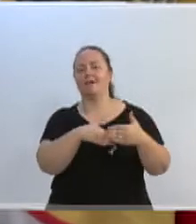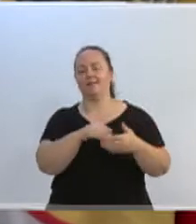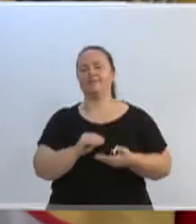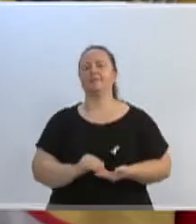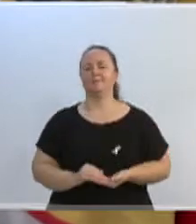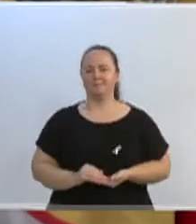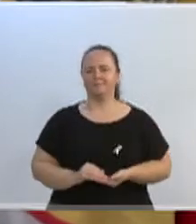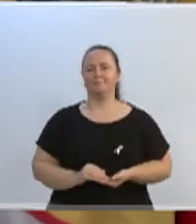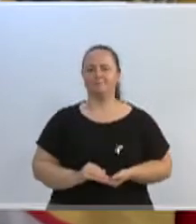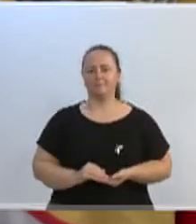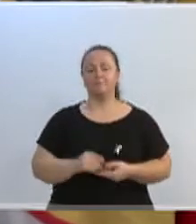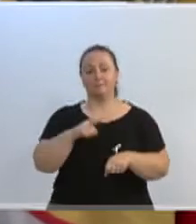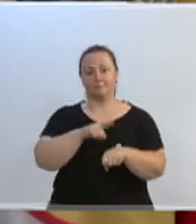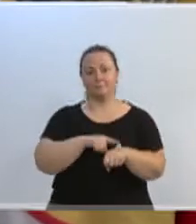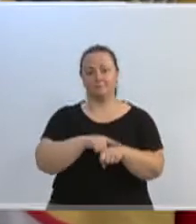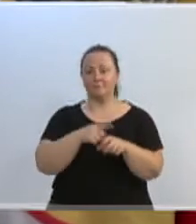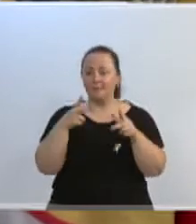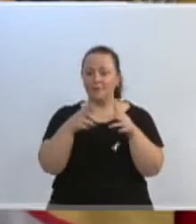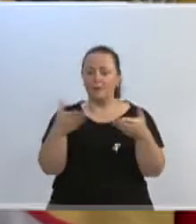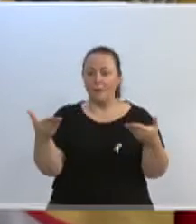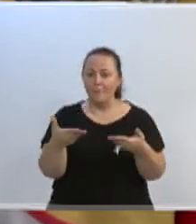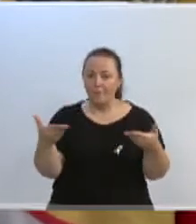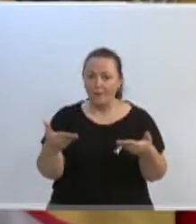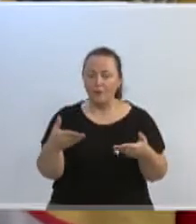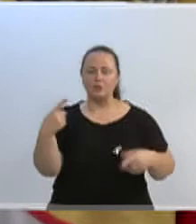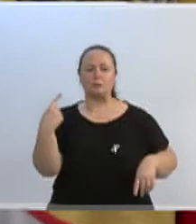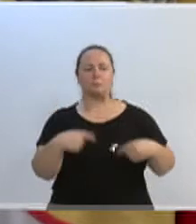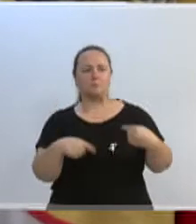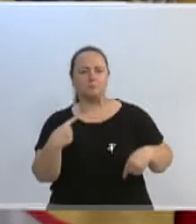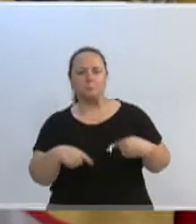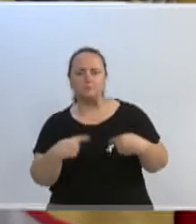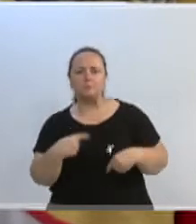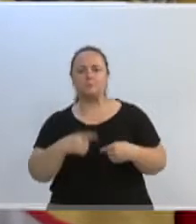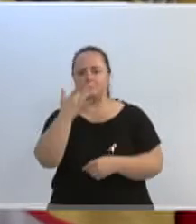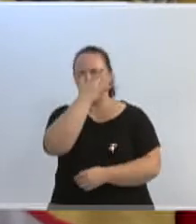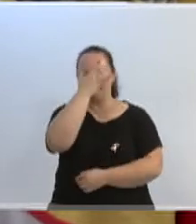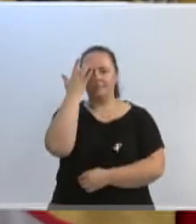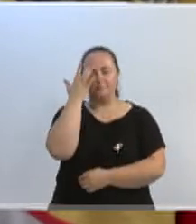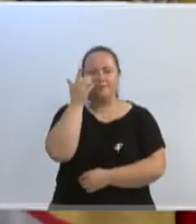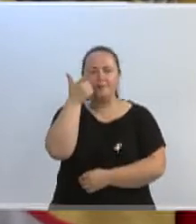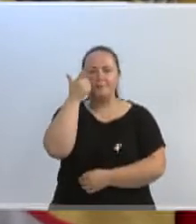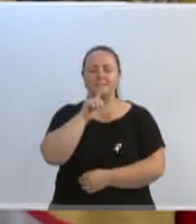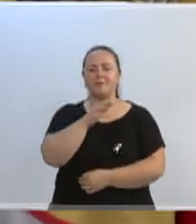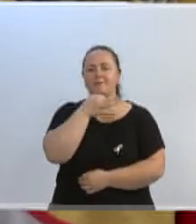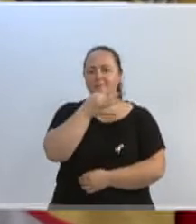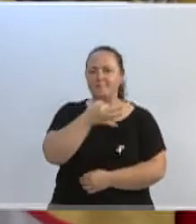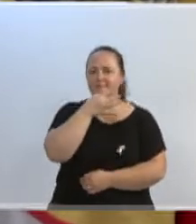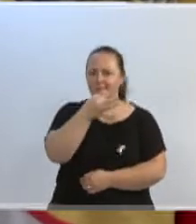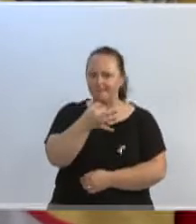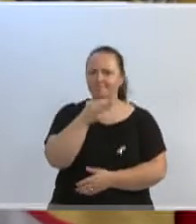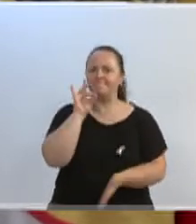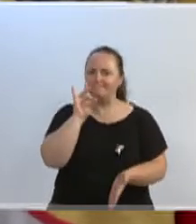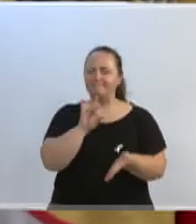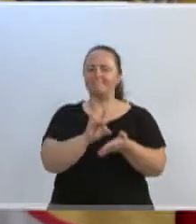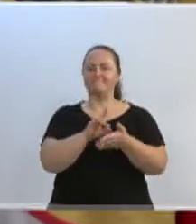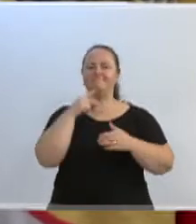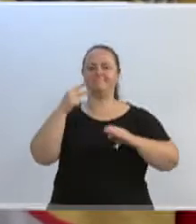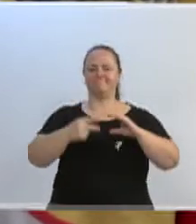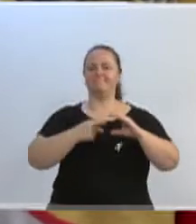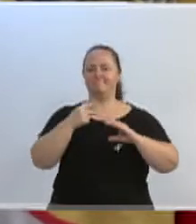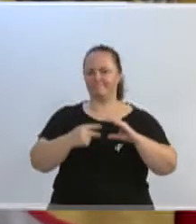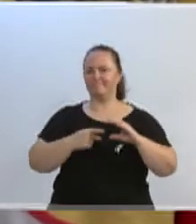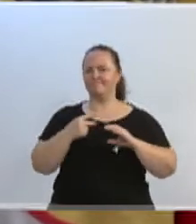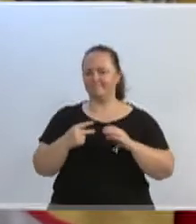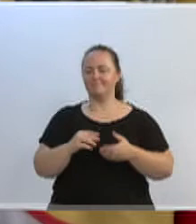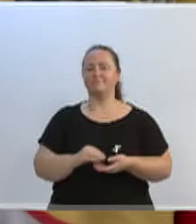são momentos como esse, de discussão, em que as pessoas podem dar a sua opinião, aqui na Casa do Povo,